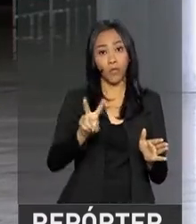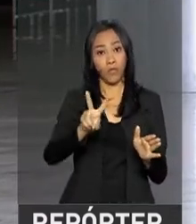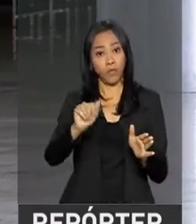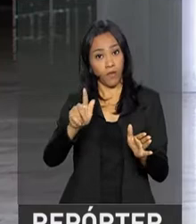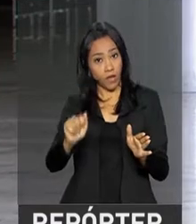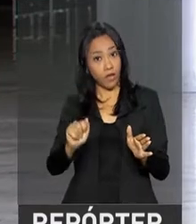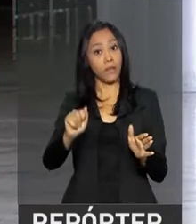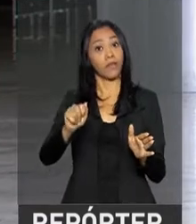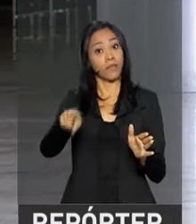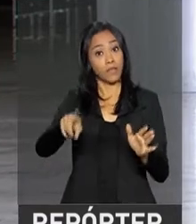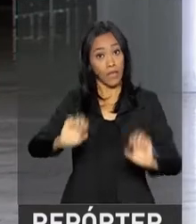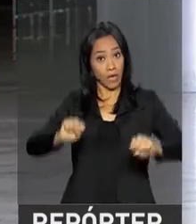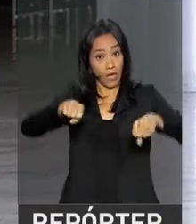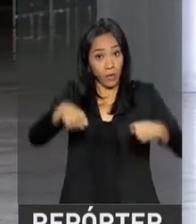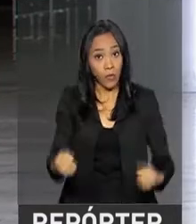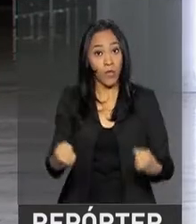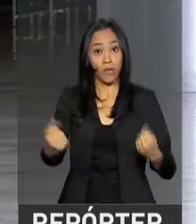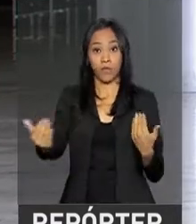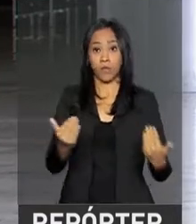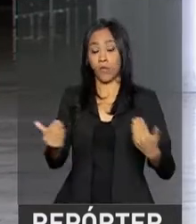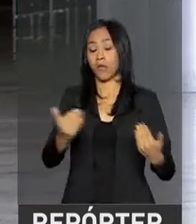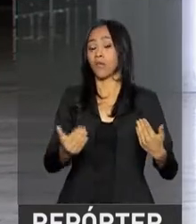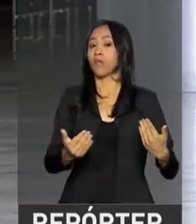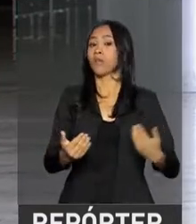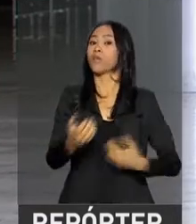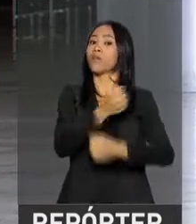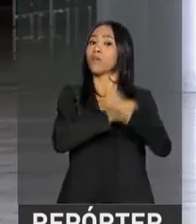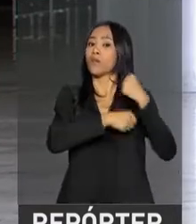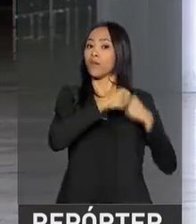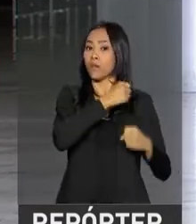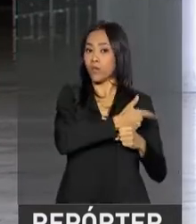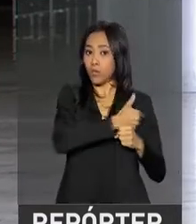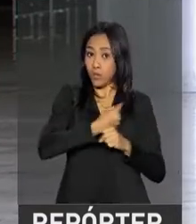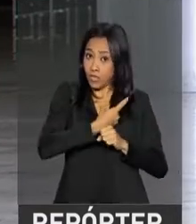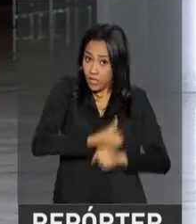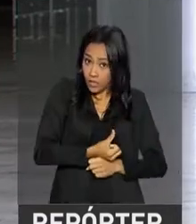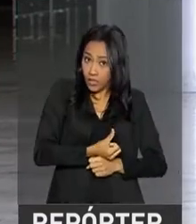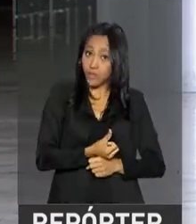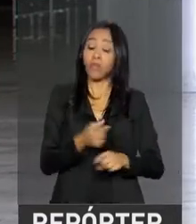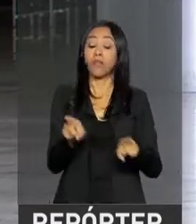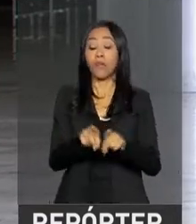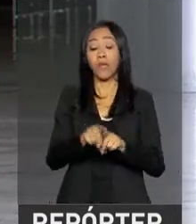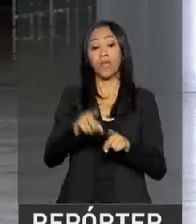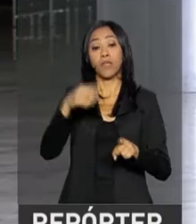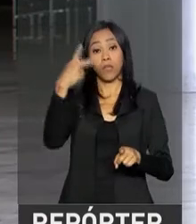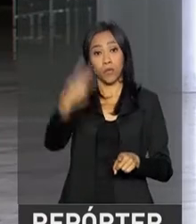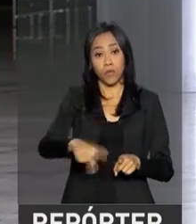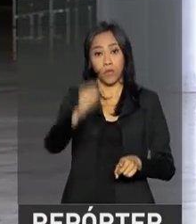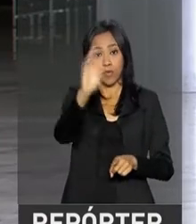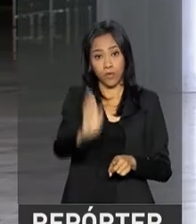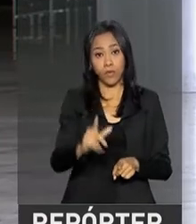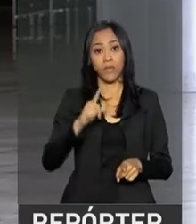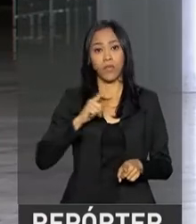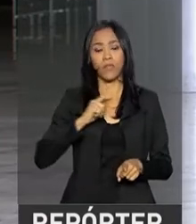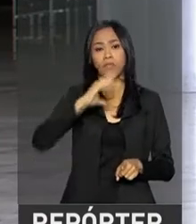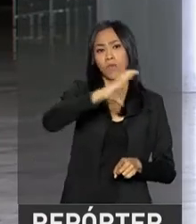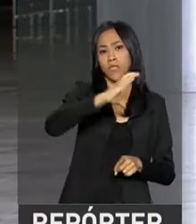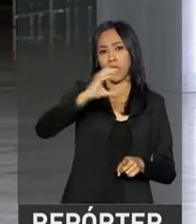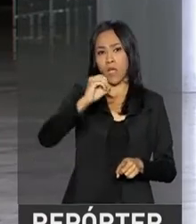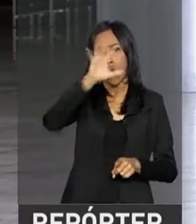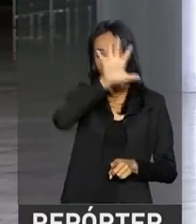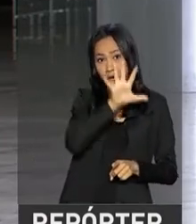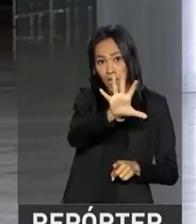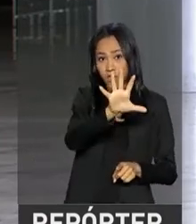queda de 2016 já entre as regiões do país houve saldo positivo no centro-oeste com